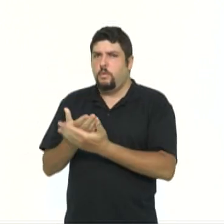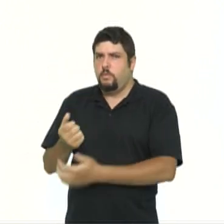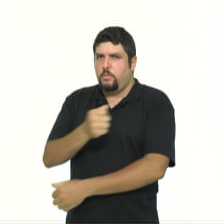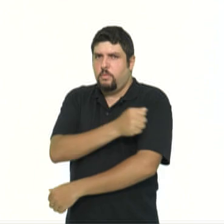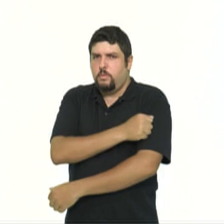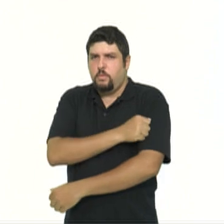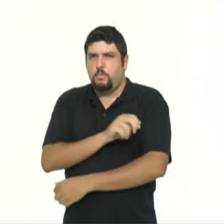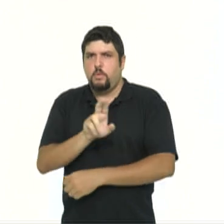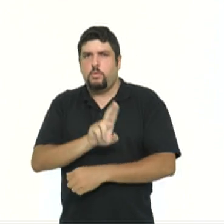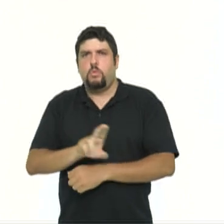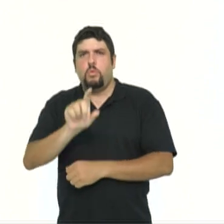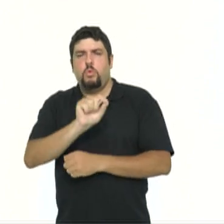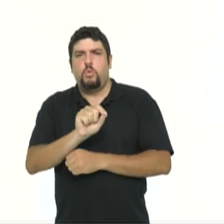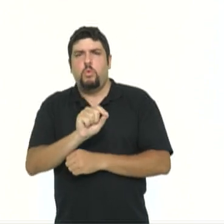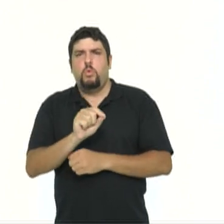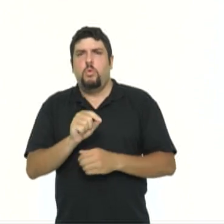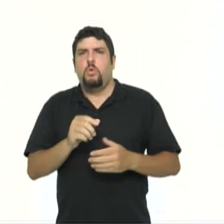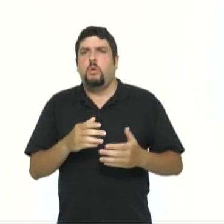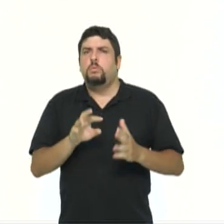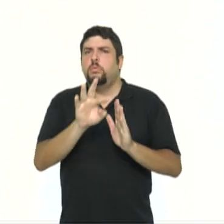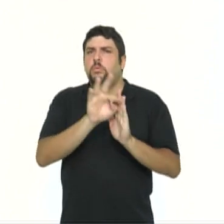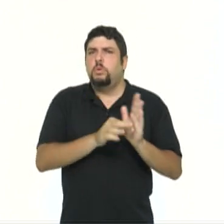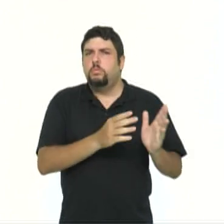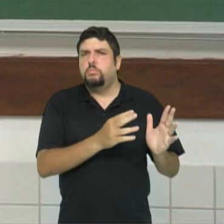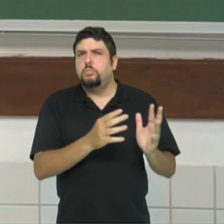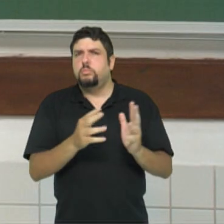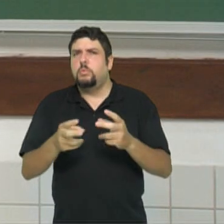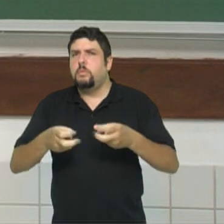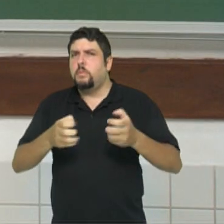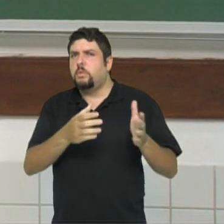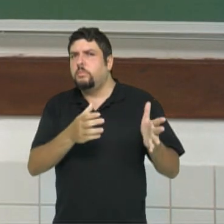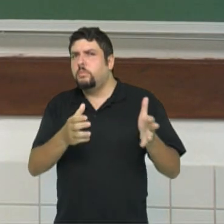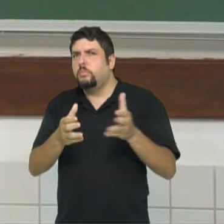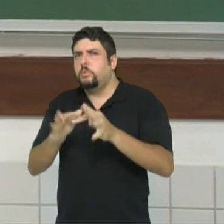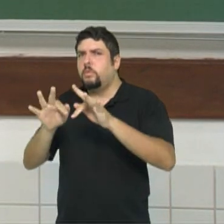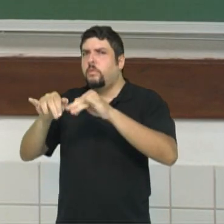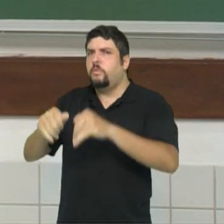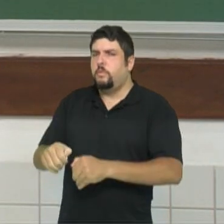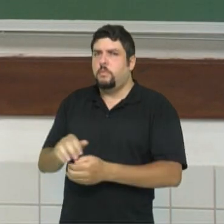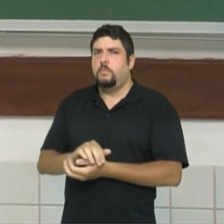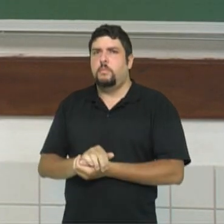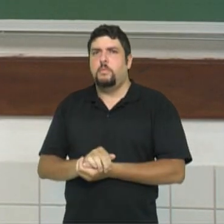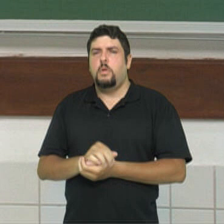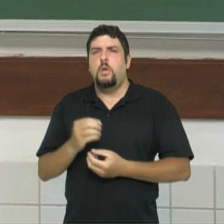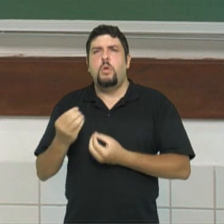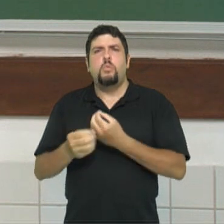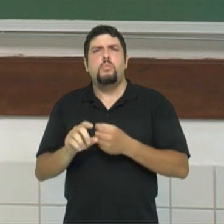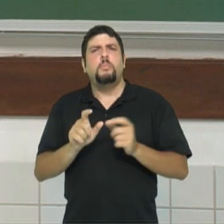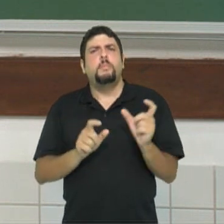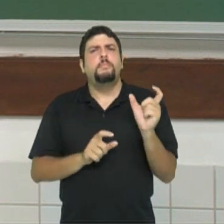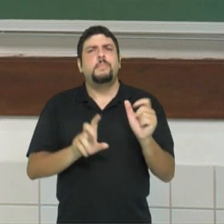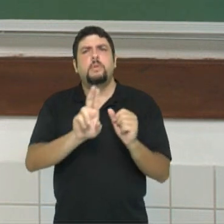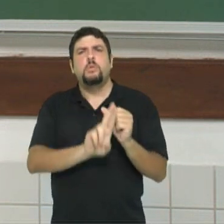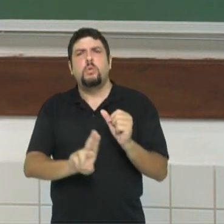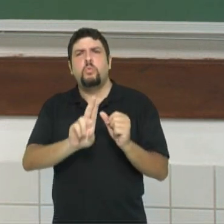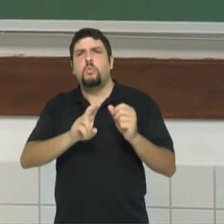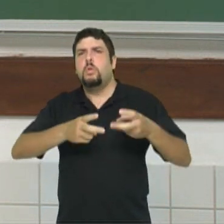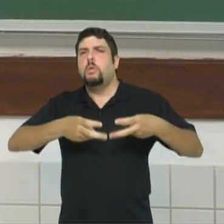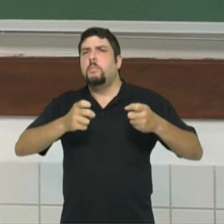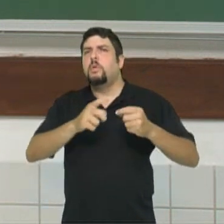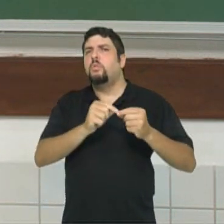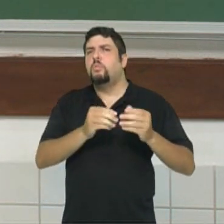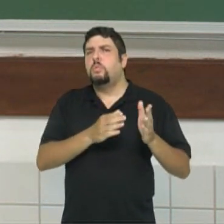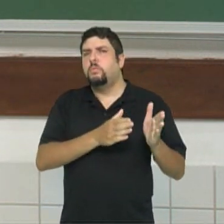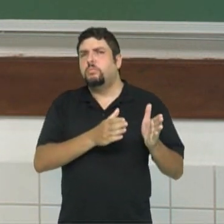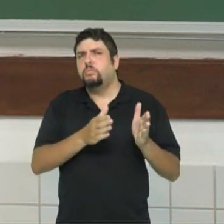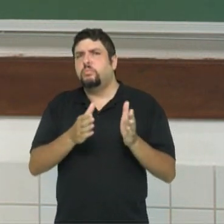texto está sendo encaminhado para o final? Então, o estudante chegou ali na conclusão dele. Que termo que ele utilizou que nós podemos entender que ele